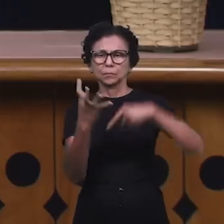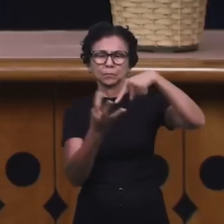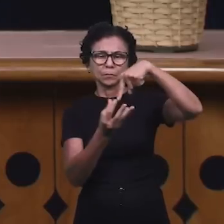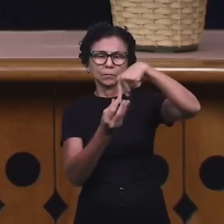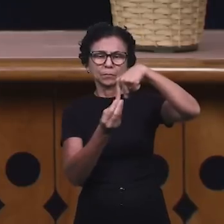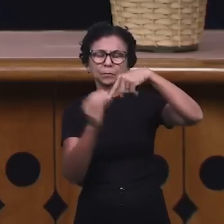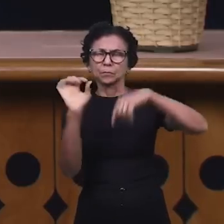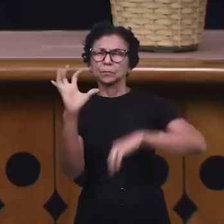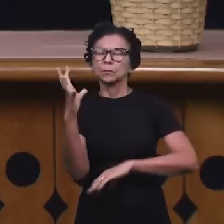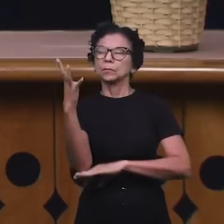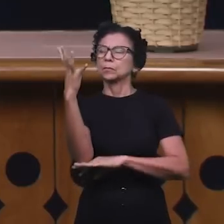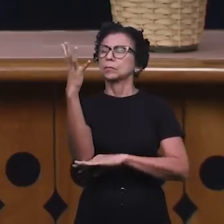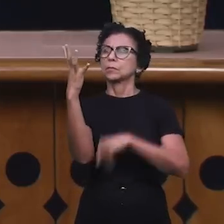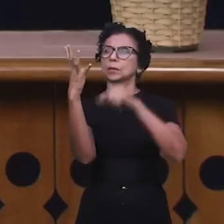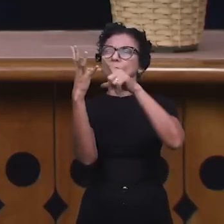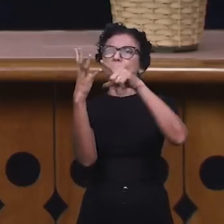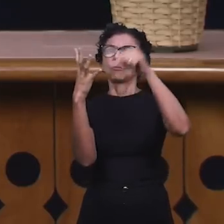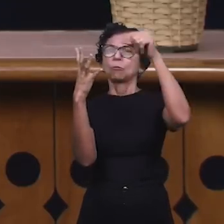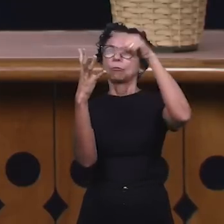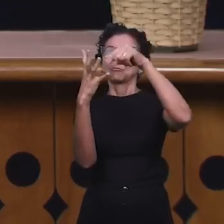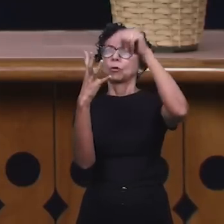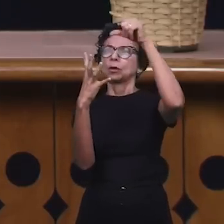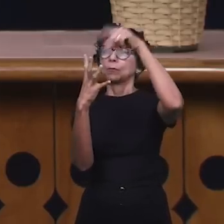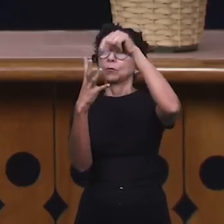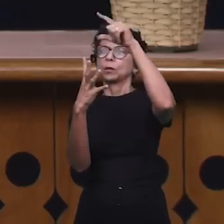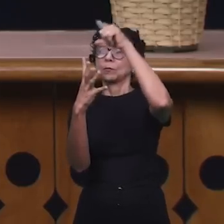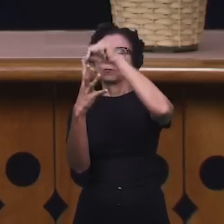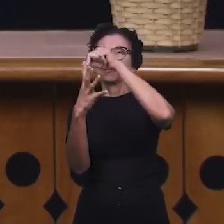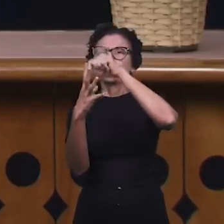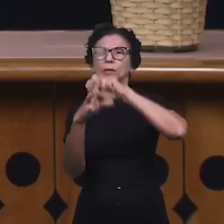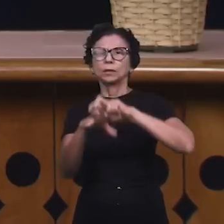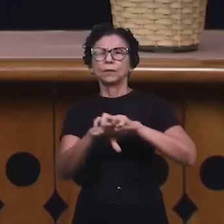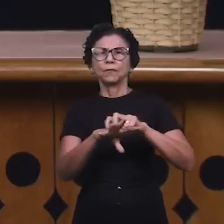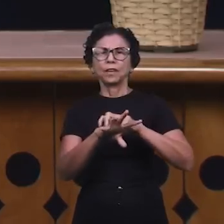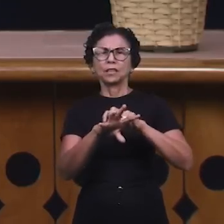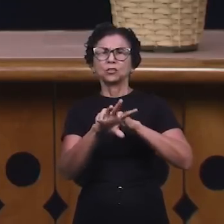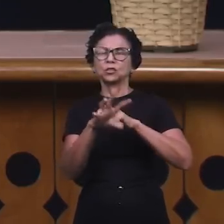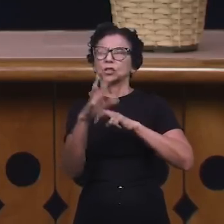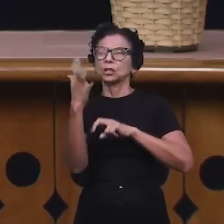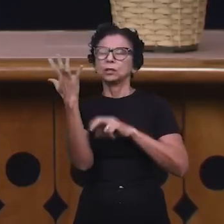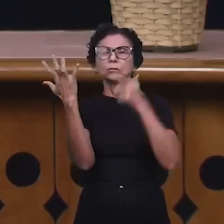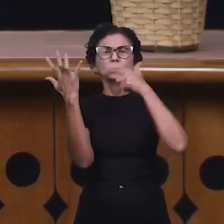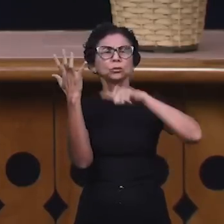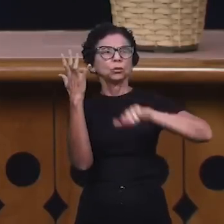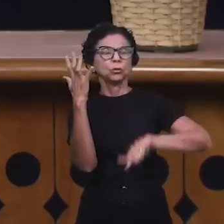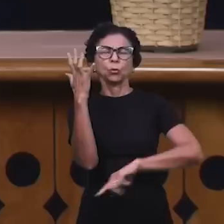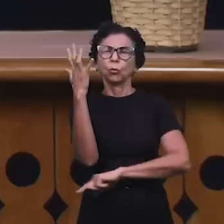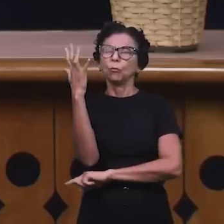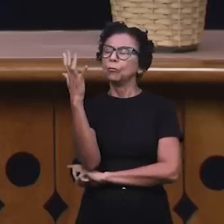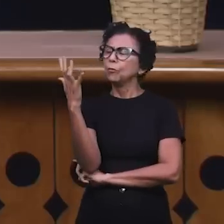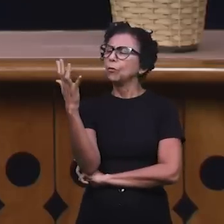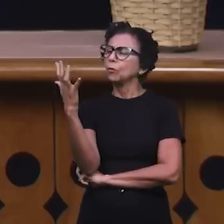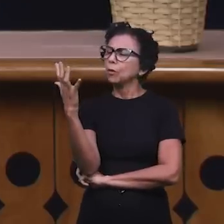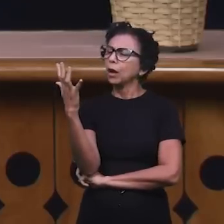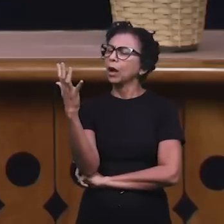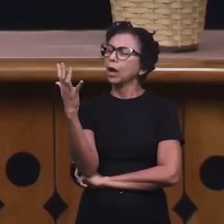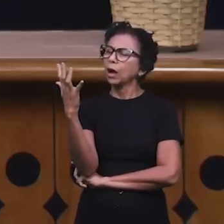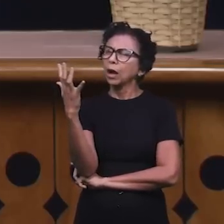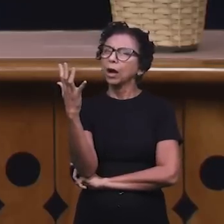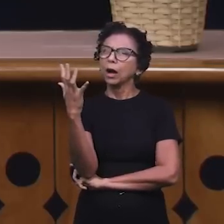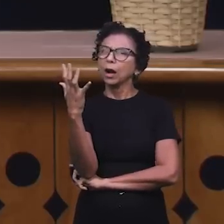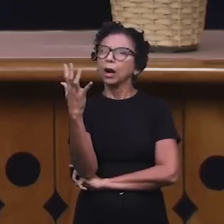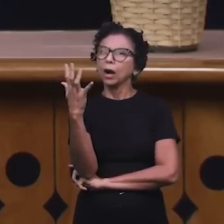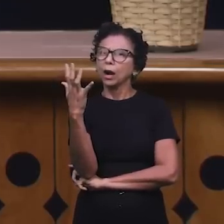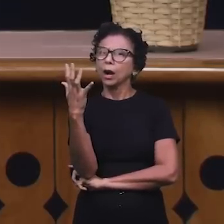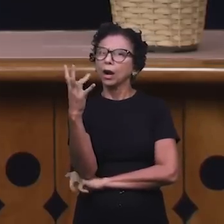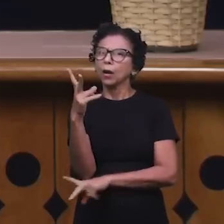um perfeito entendimento, eles discernem esse tempo, porque é nesse tempo que o verão está